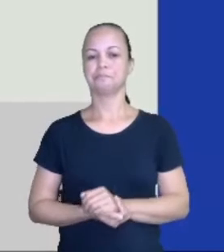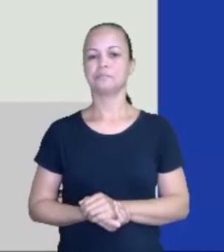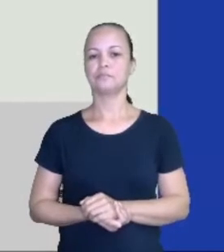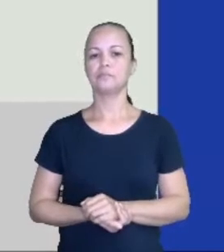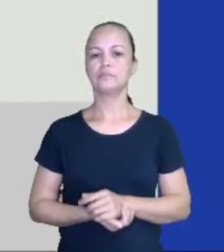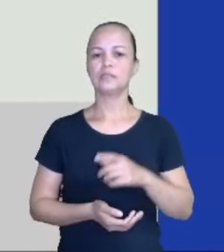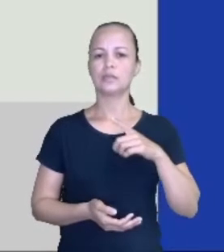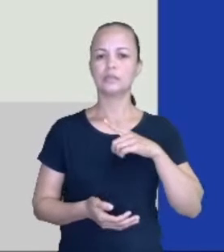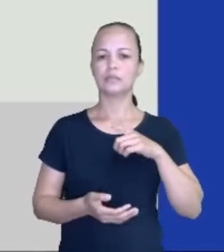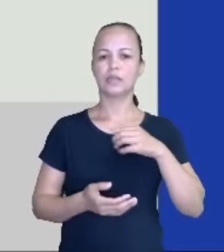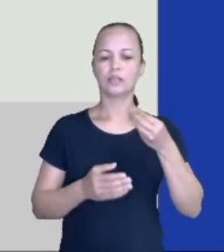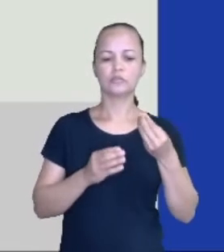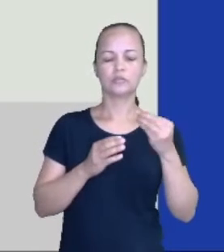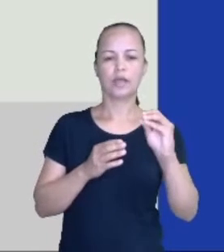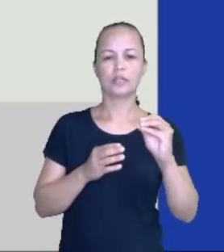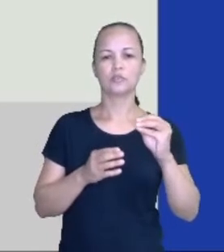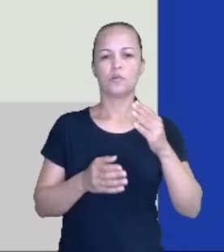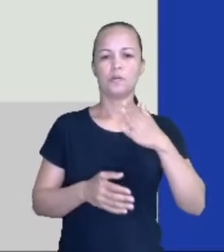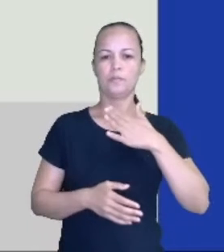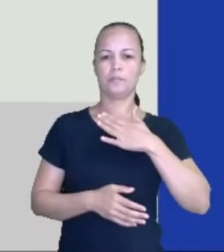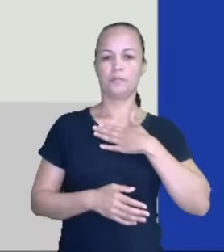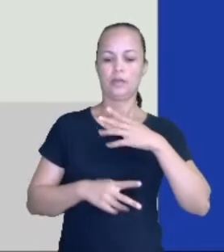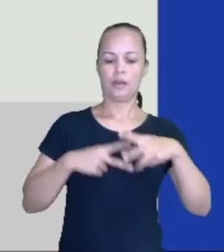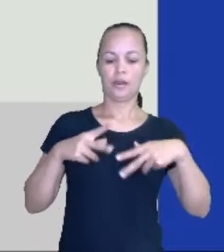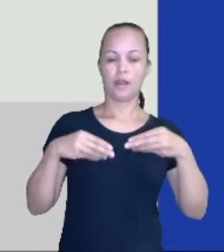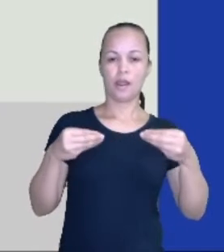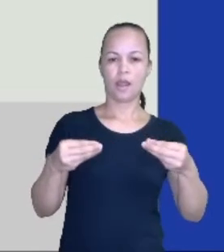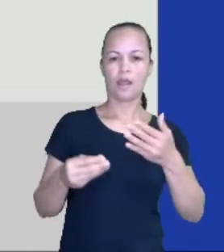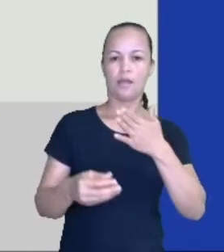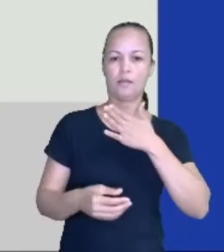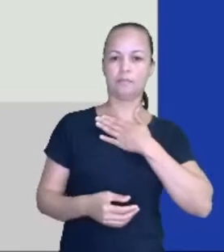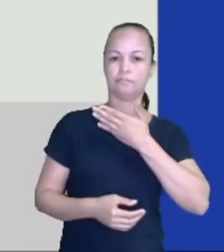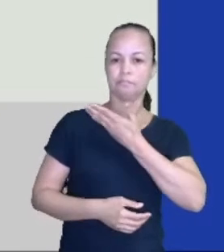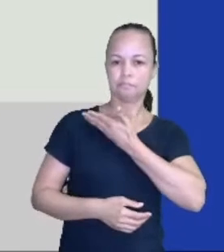Penso dá-lo para a Renata, minha melhor amiga?